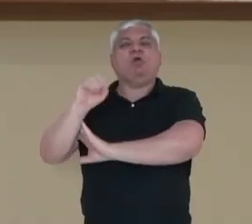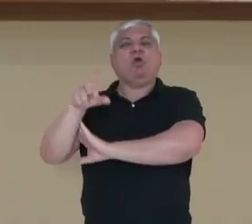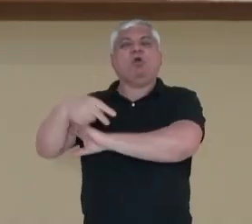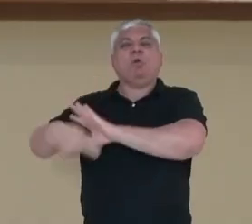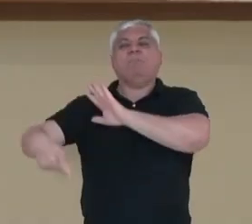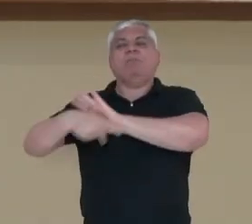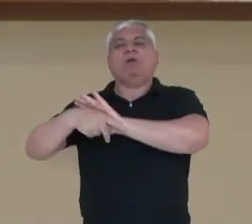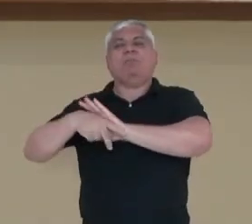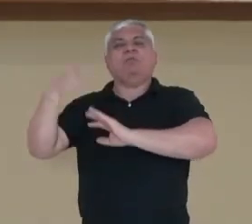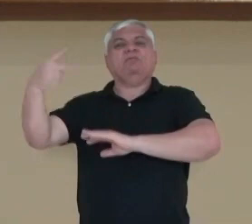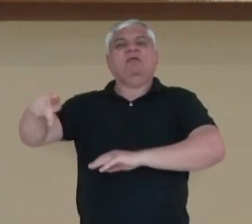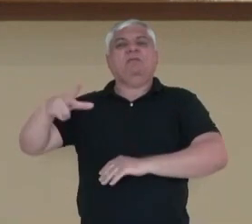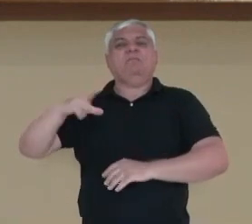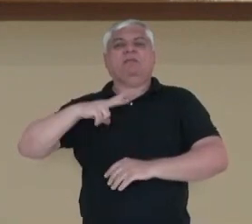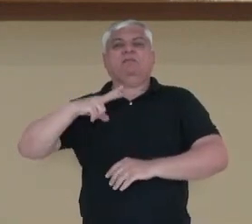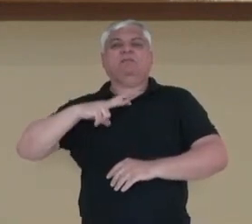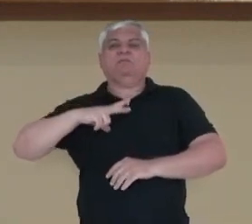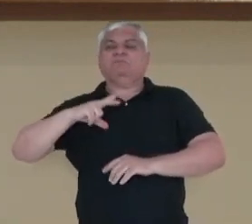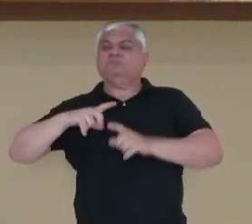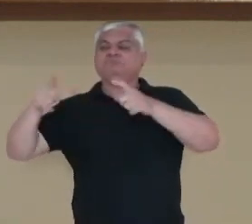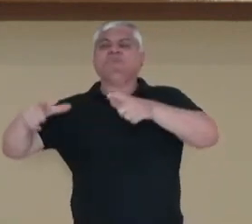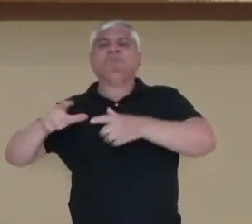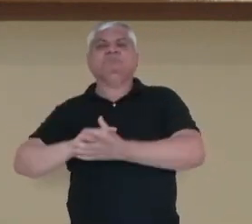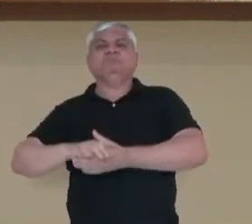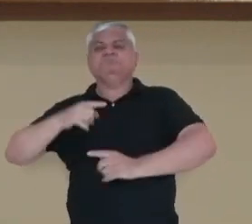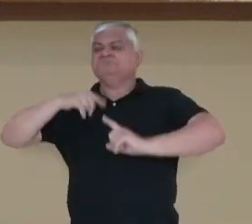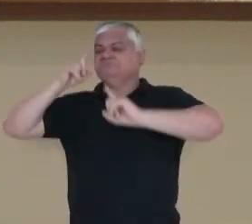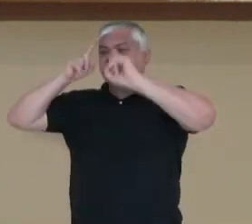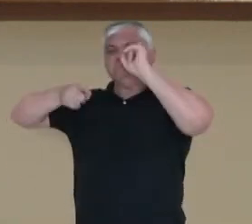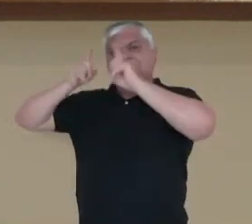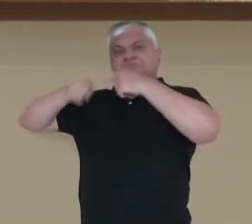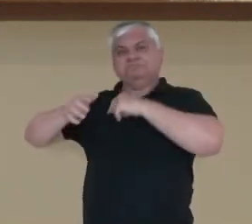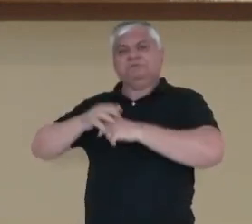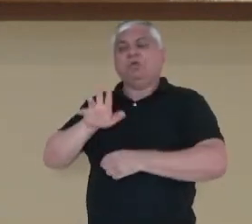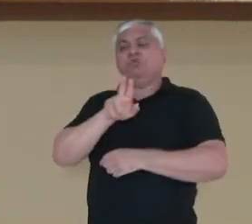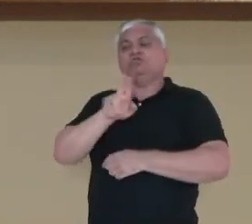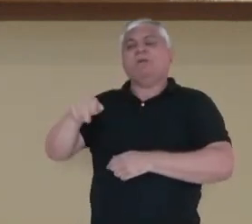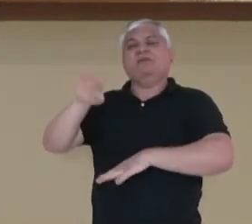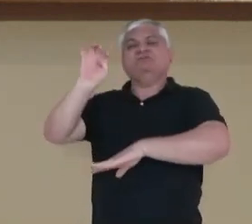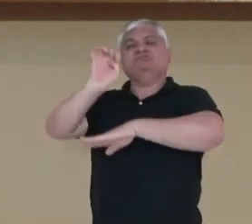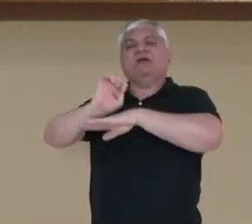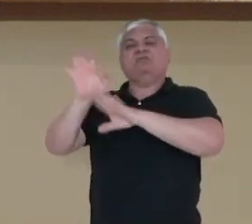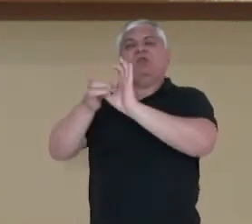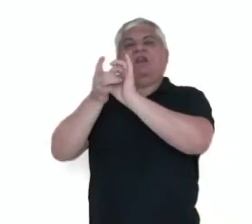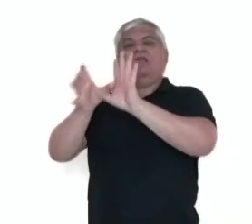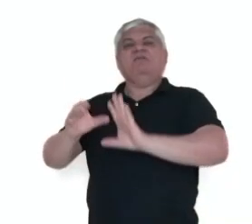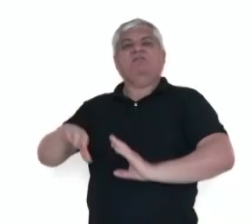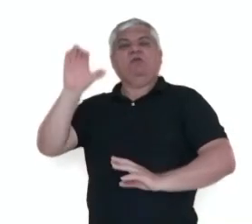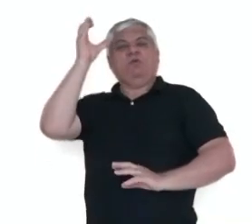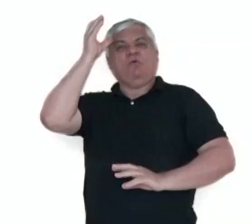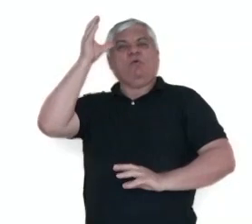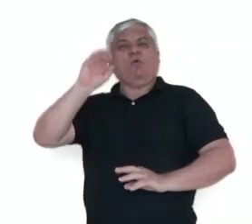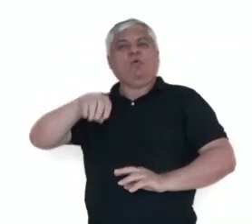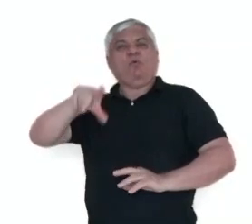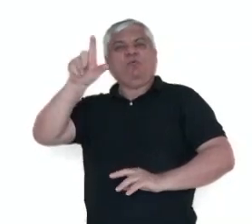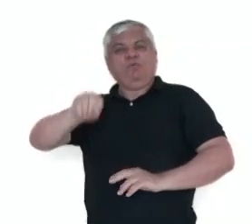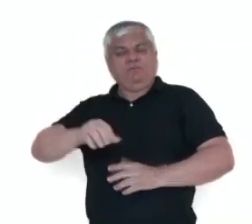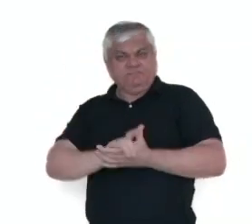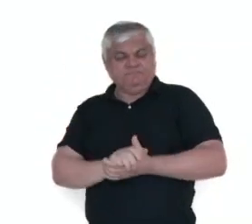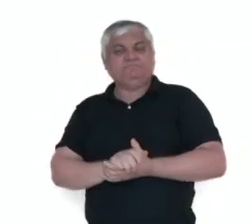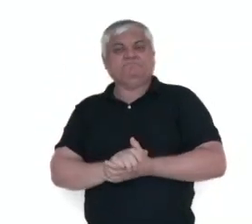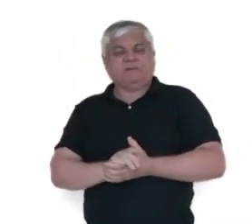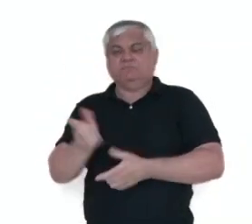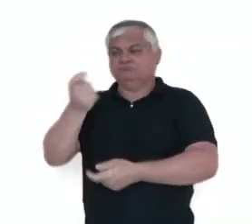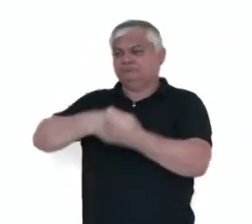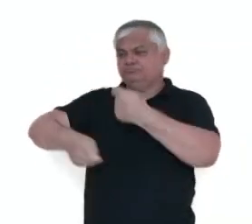propriedade particular dele. Inclusive, ele chamava o Congo de Estado Livre do Congo e que passou a ser